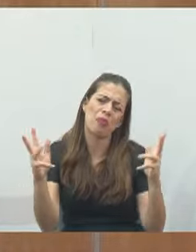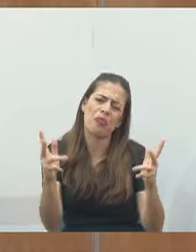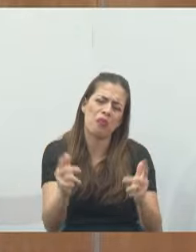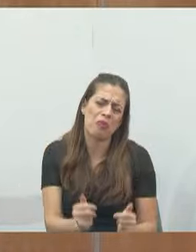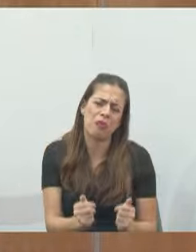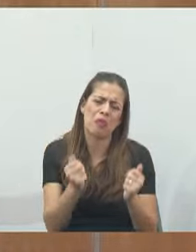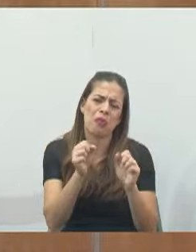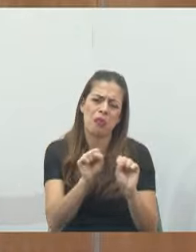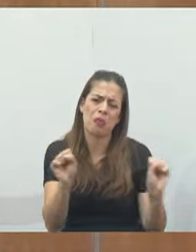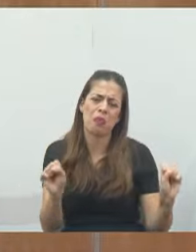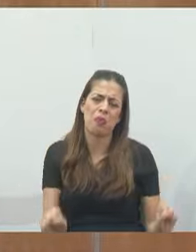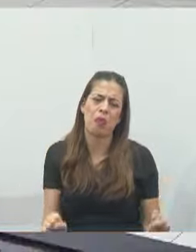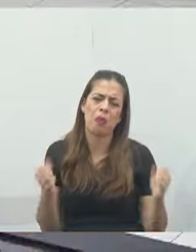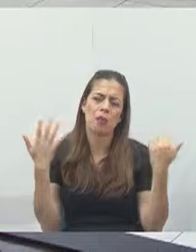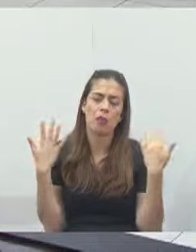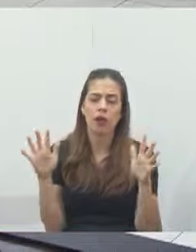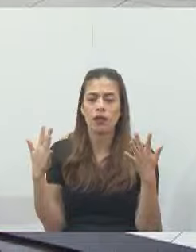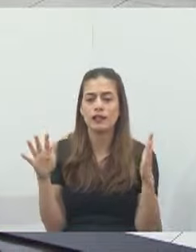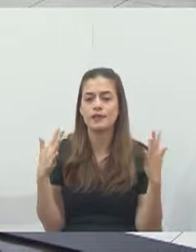servidores públicos.